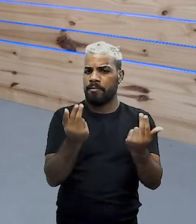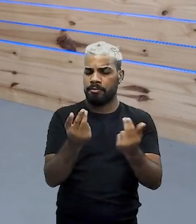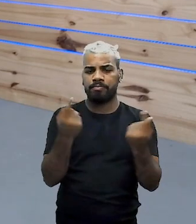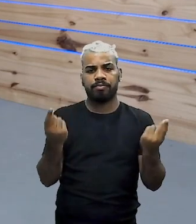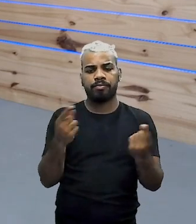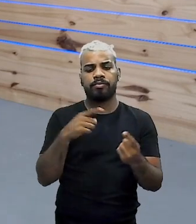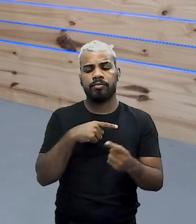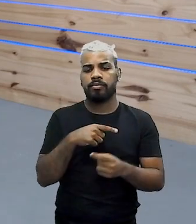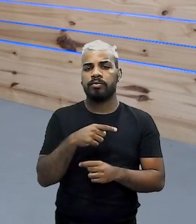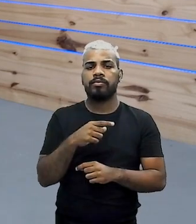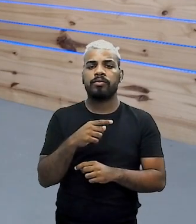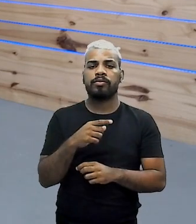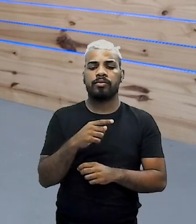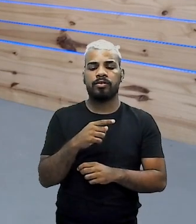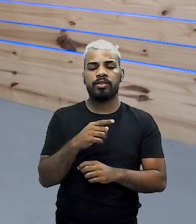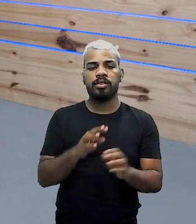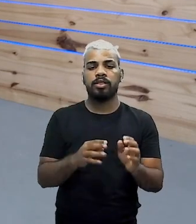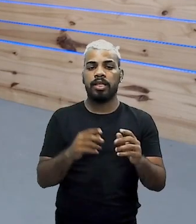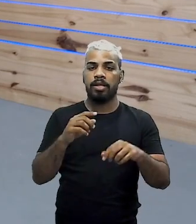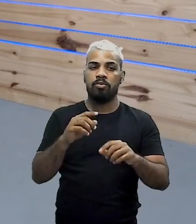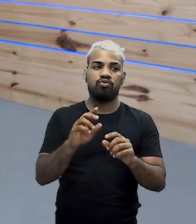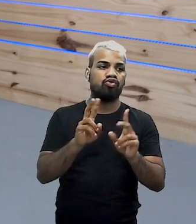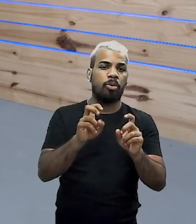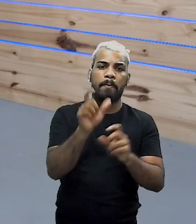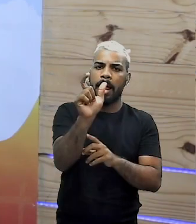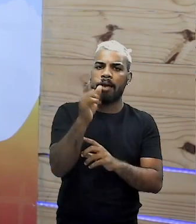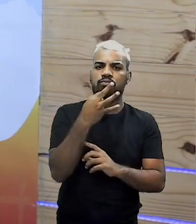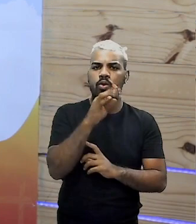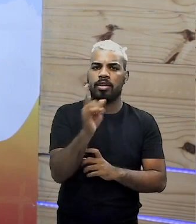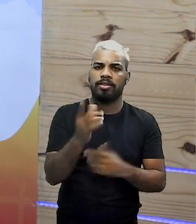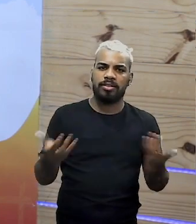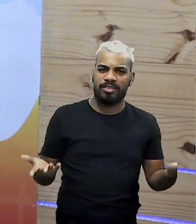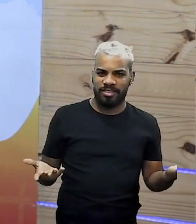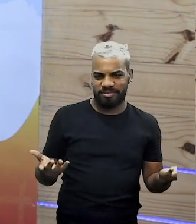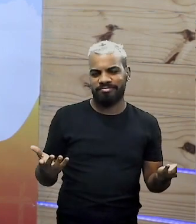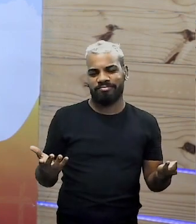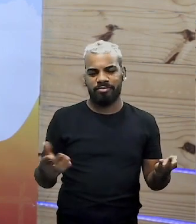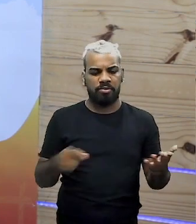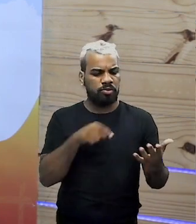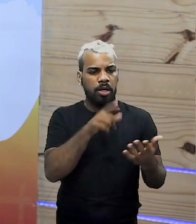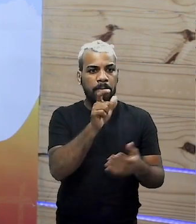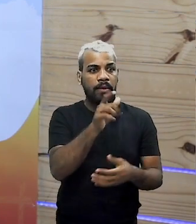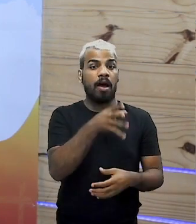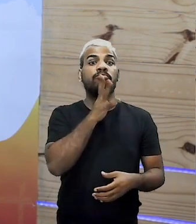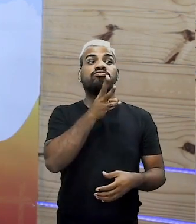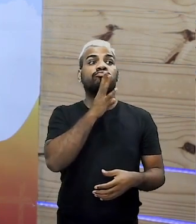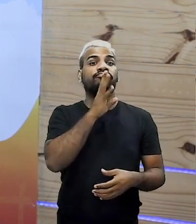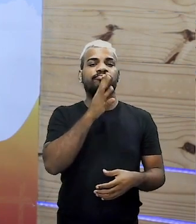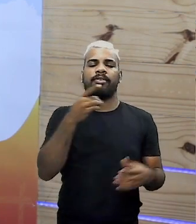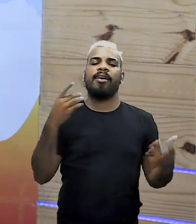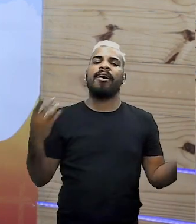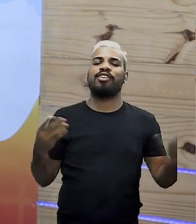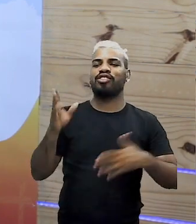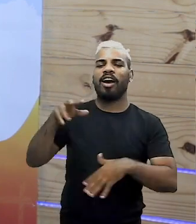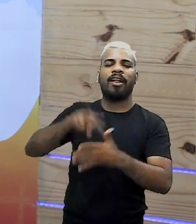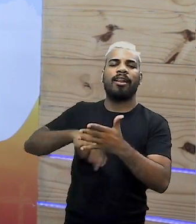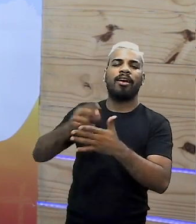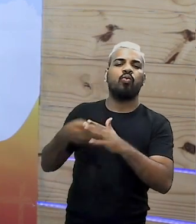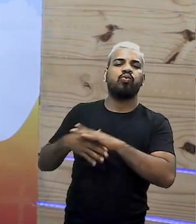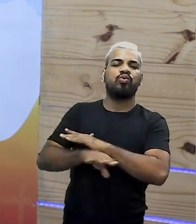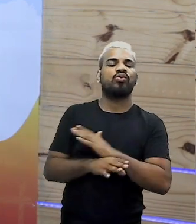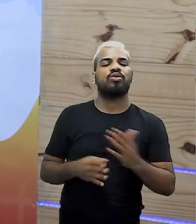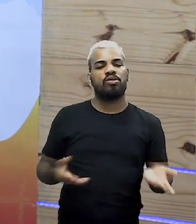de determinado termo, né, uma questão de vocabulário, então você ali mata a charada,